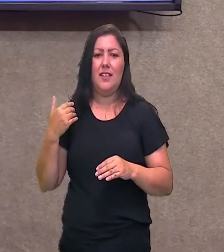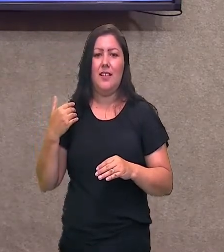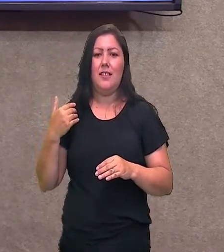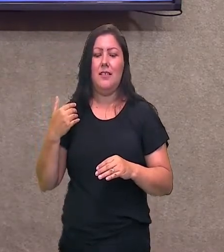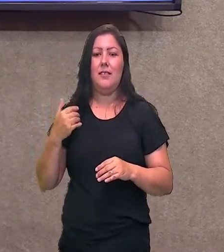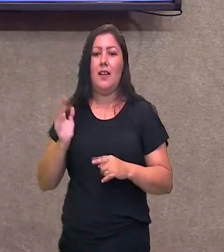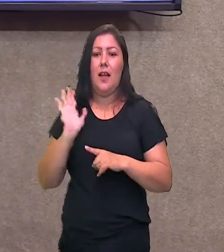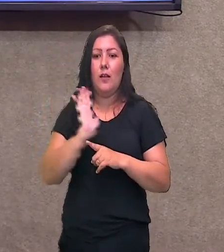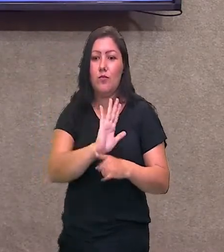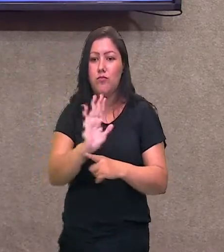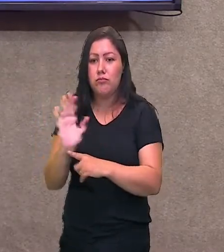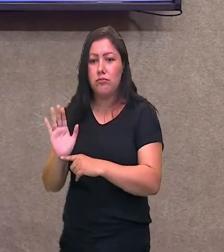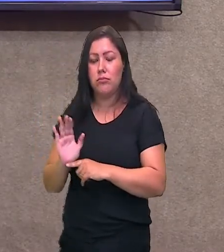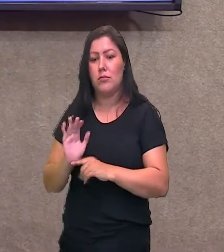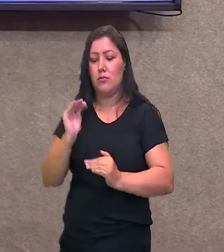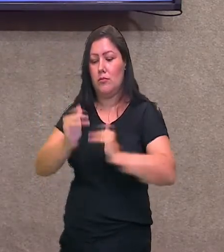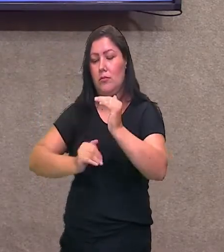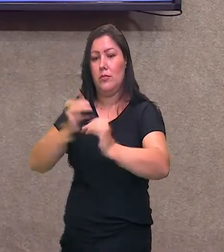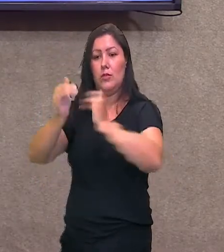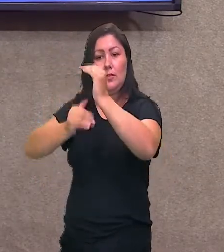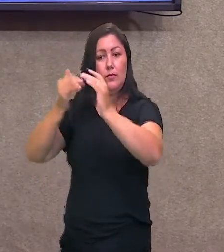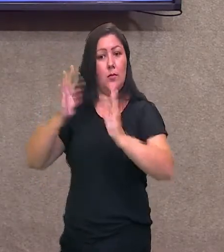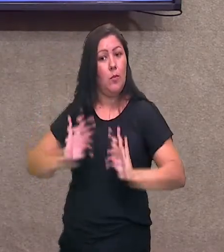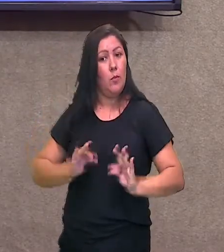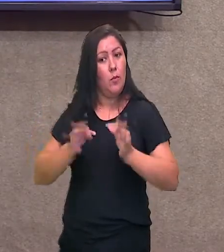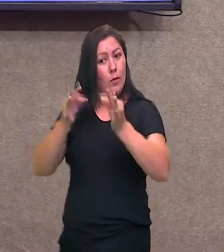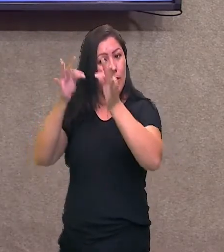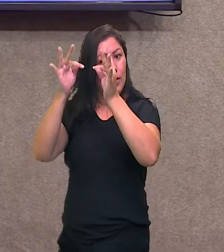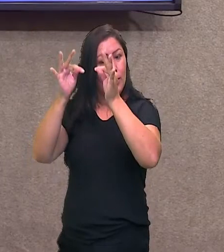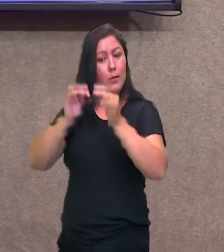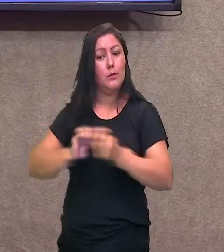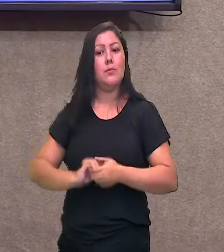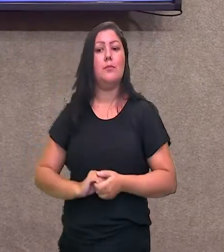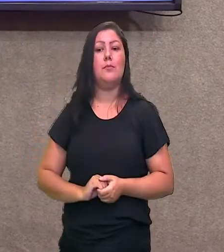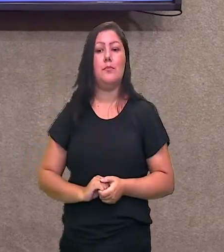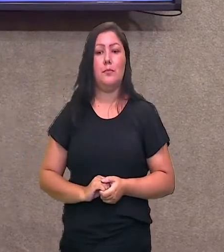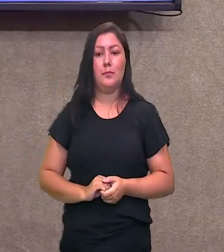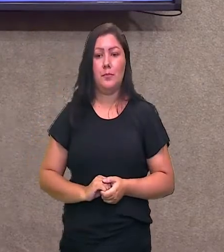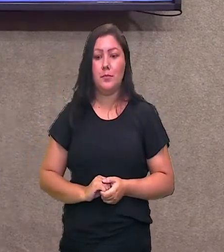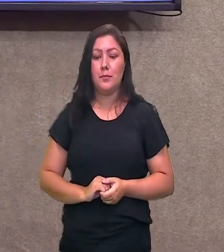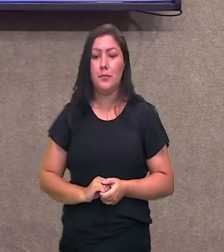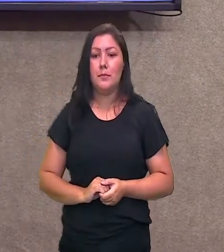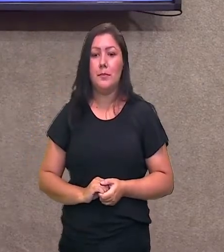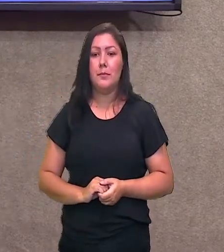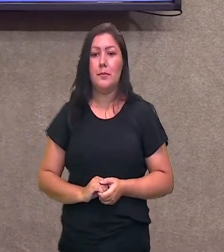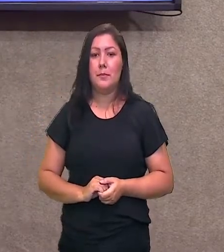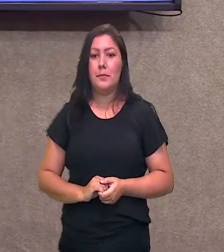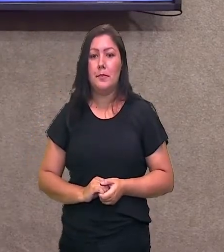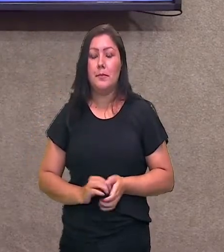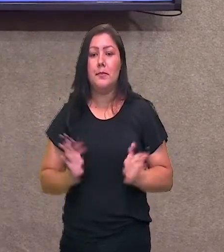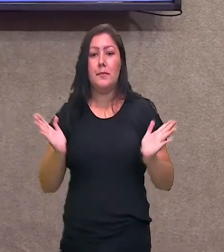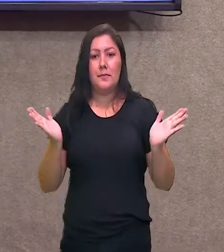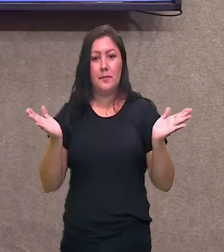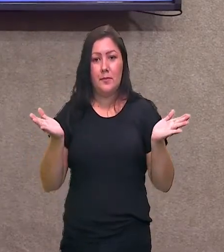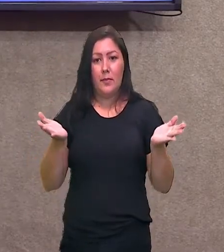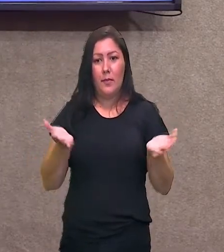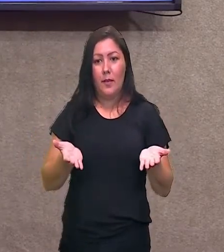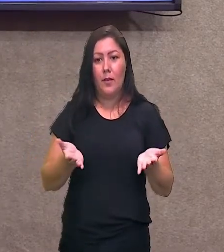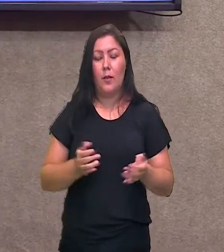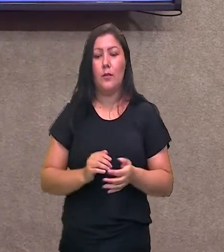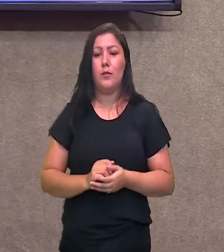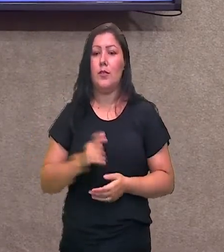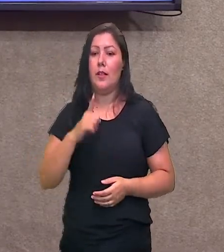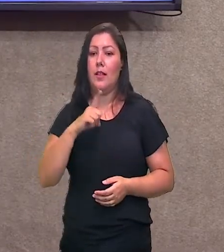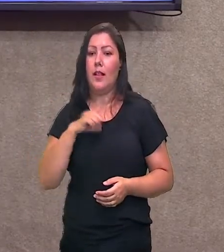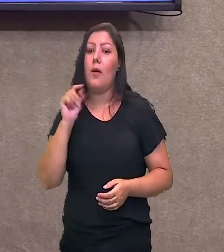financiou um desenvolvimento tecnológico muito grande e hoje nós